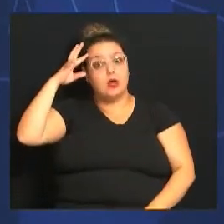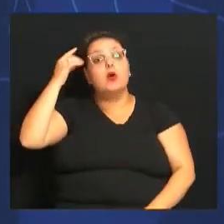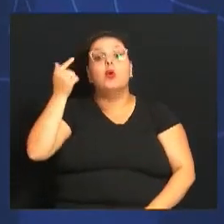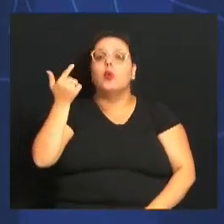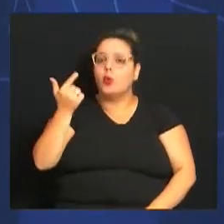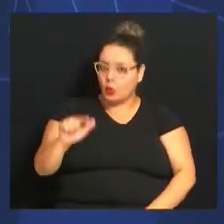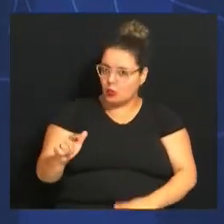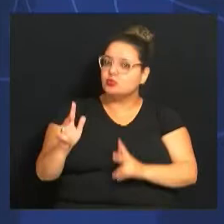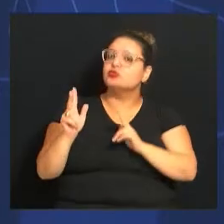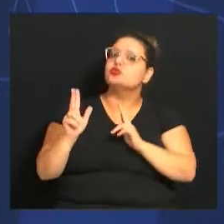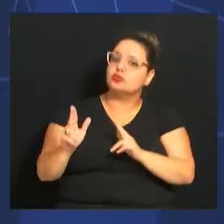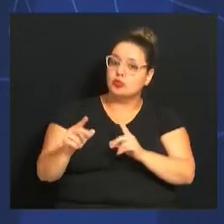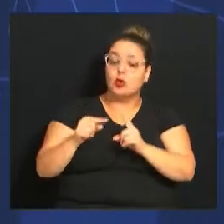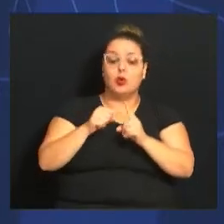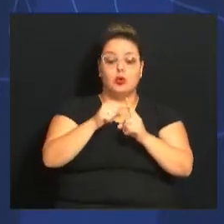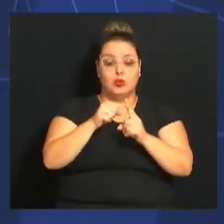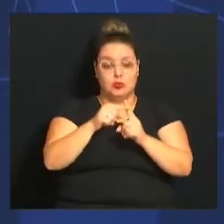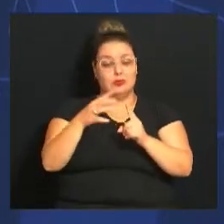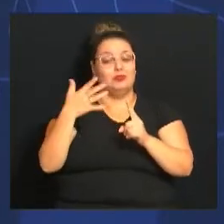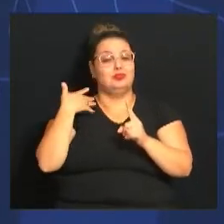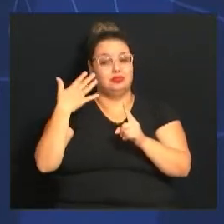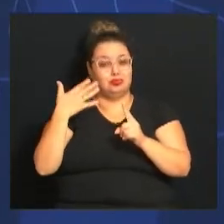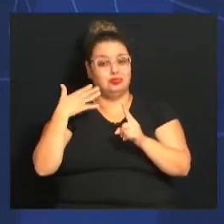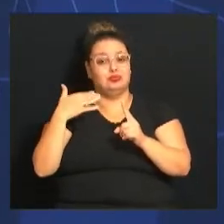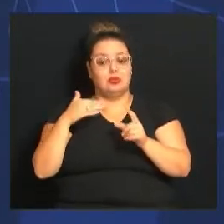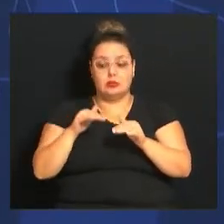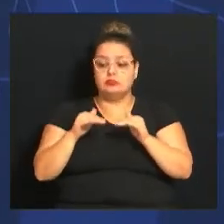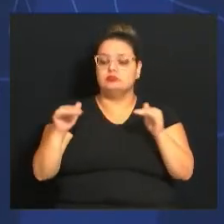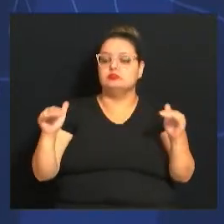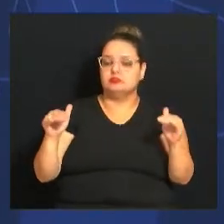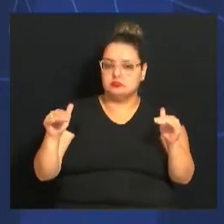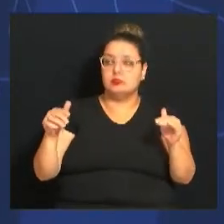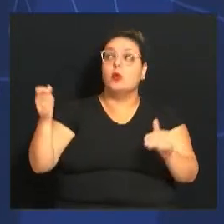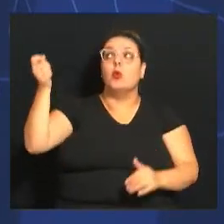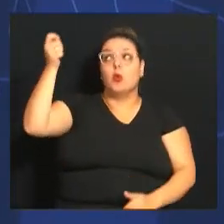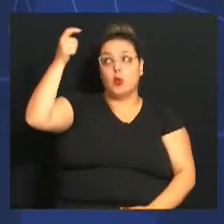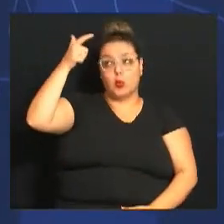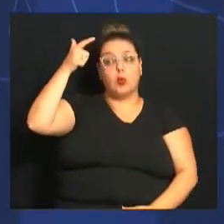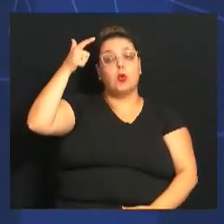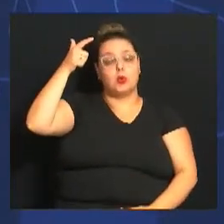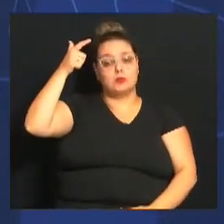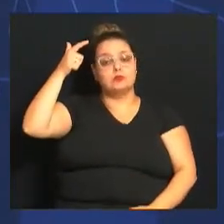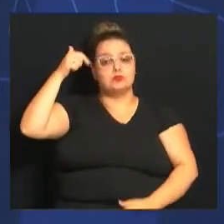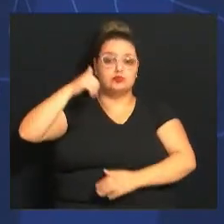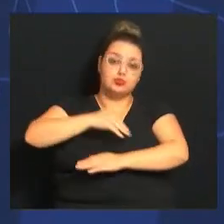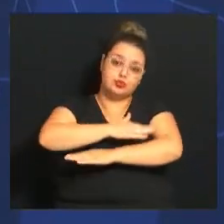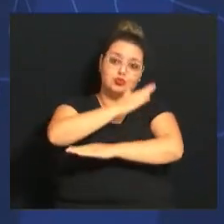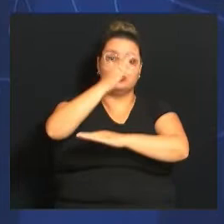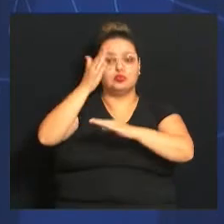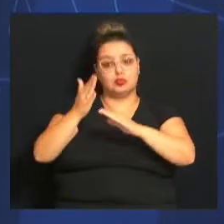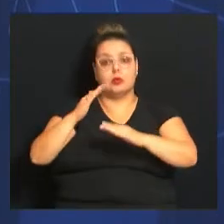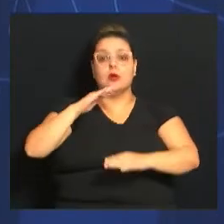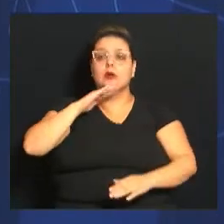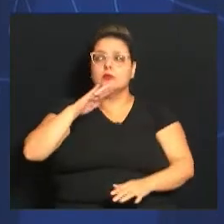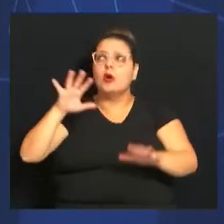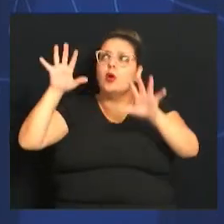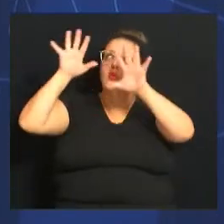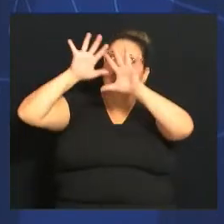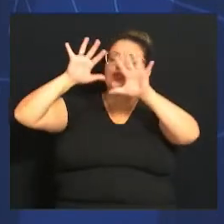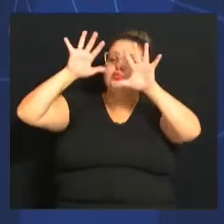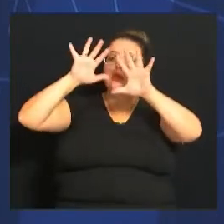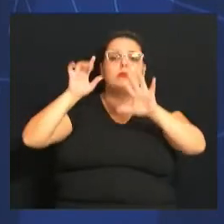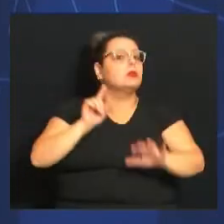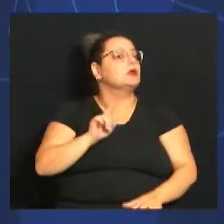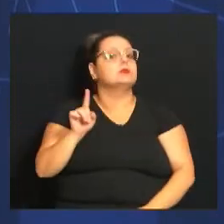essa temperatura e também com o tempo estável, viu? Com o sol aparecendo durante todo o dia, à tarde aumenta a nebulosidade, mas não